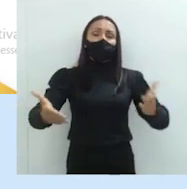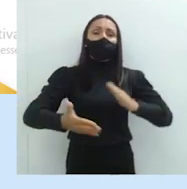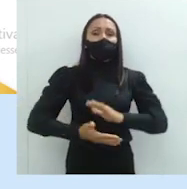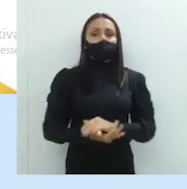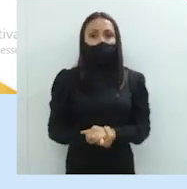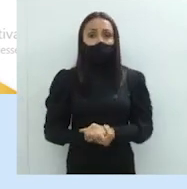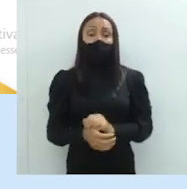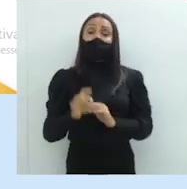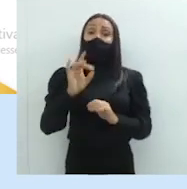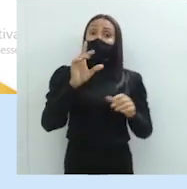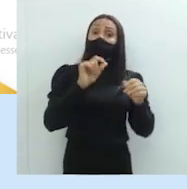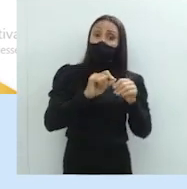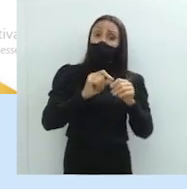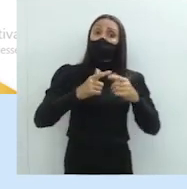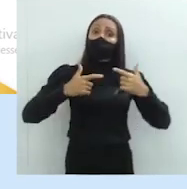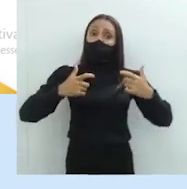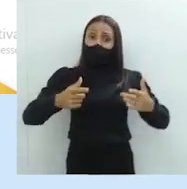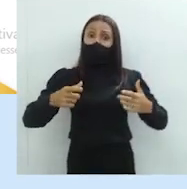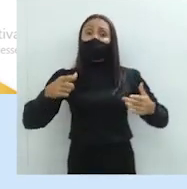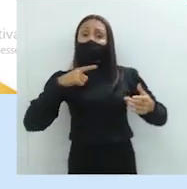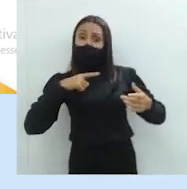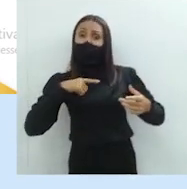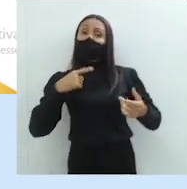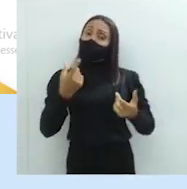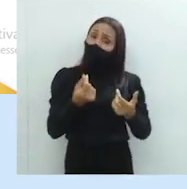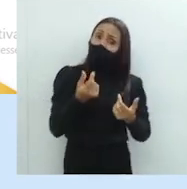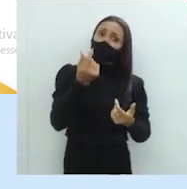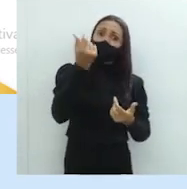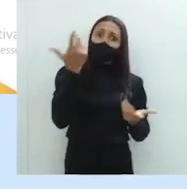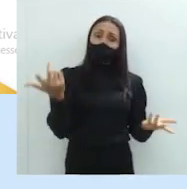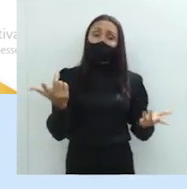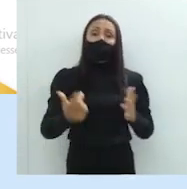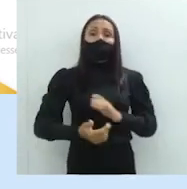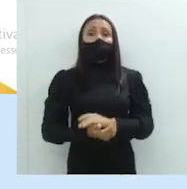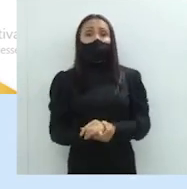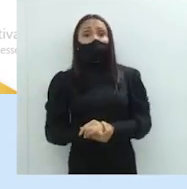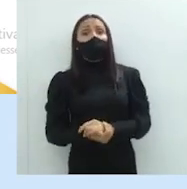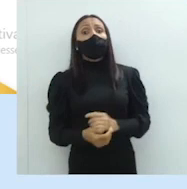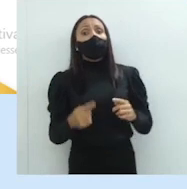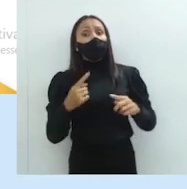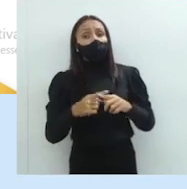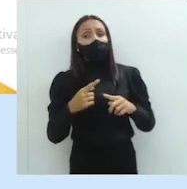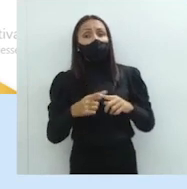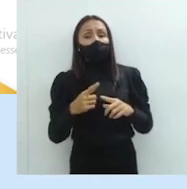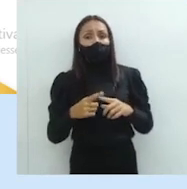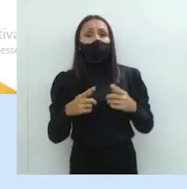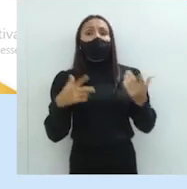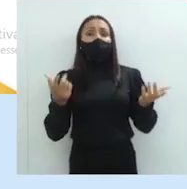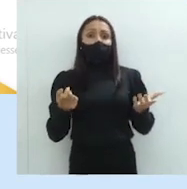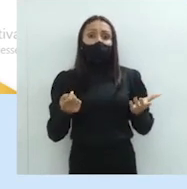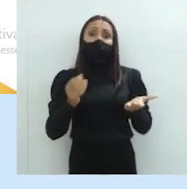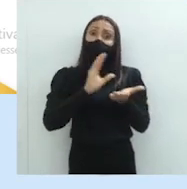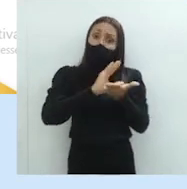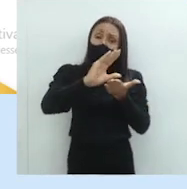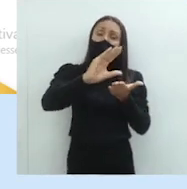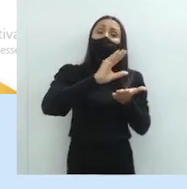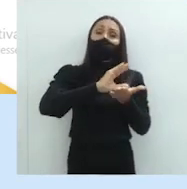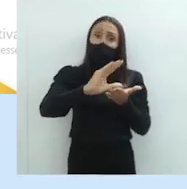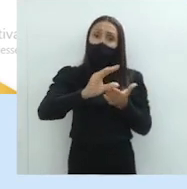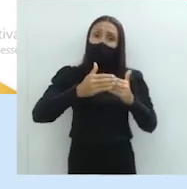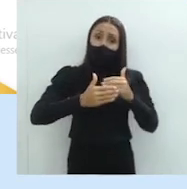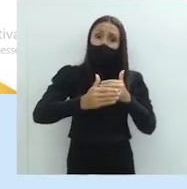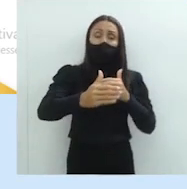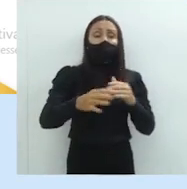Claro, evidentemente só faz guerra quem tem dinheiro. Porque além de ter gastos iniciais, vai ter gastos com o término da